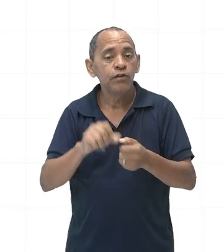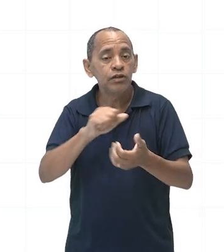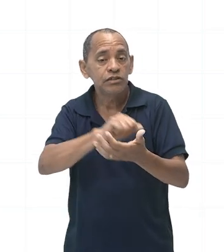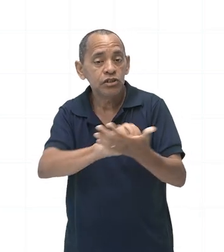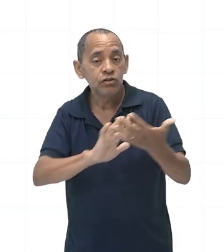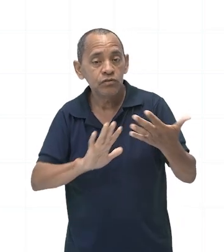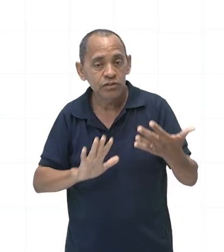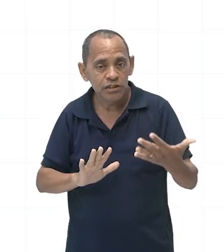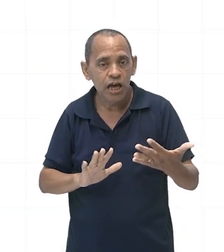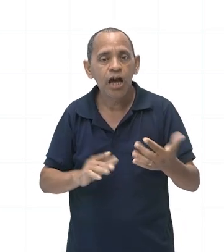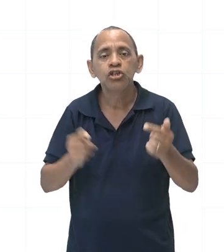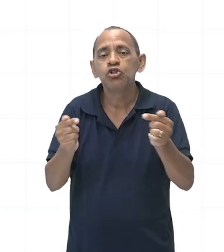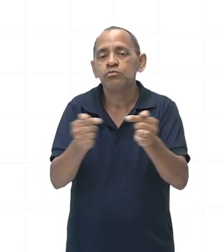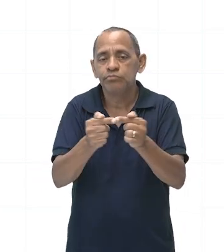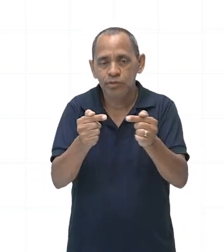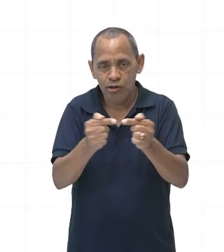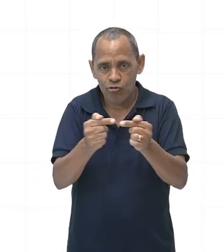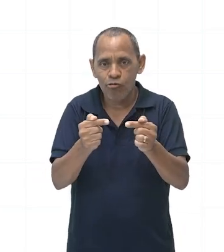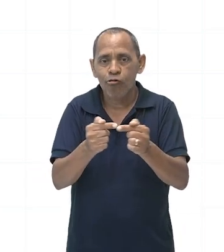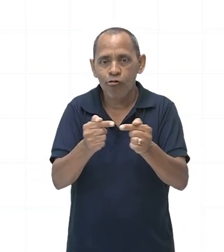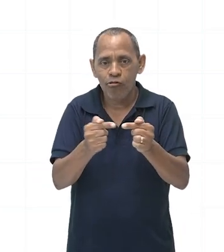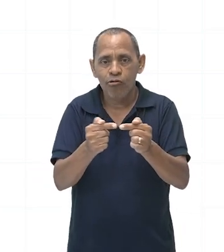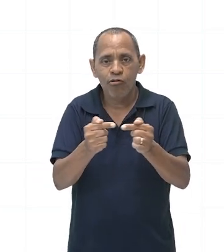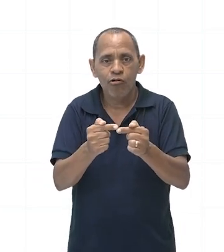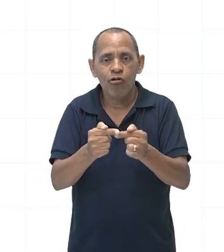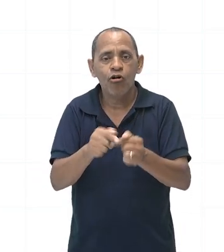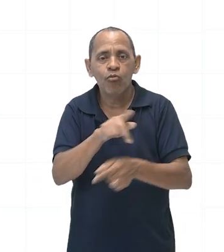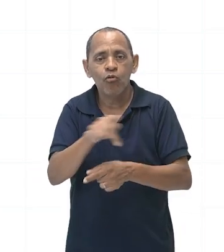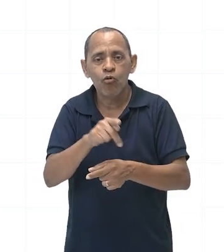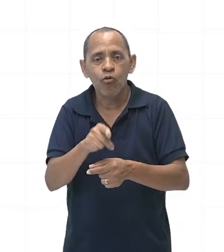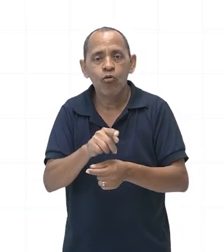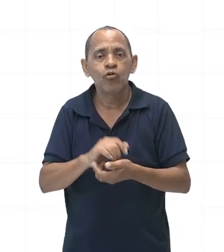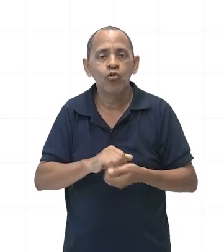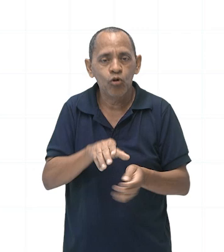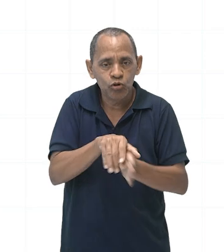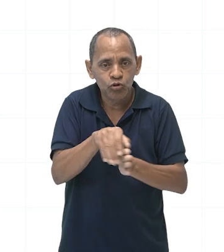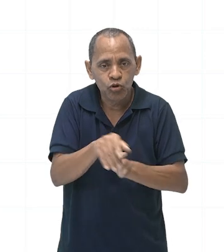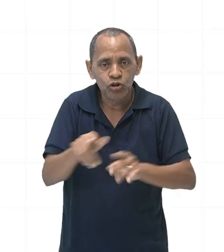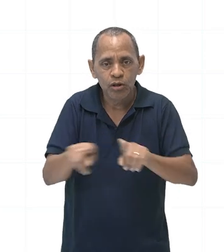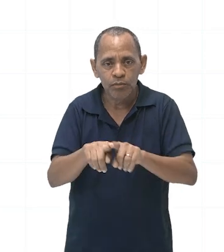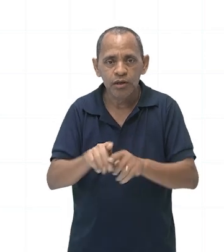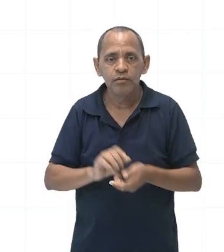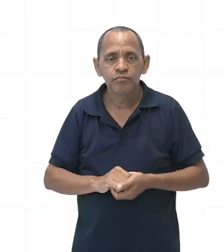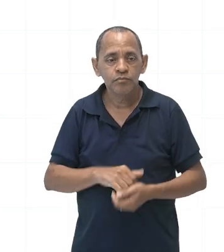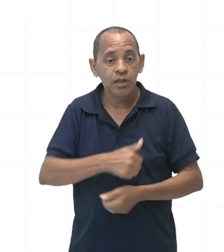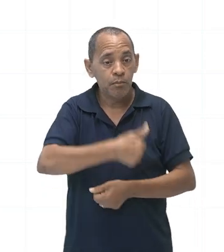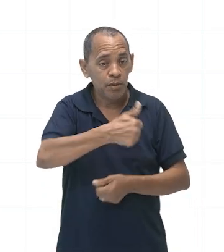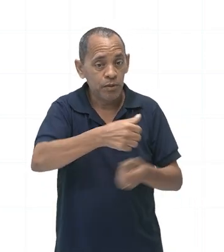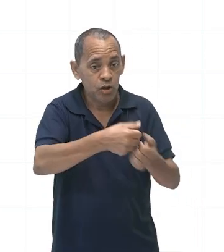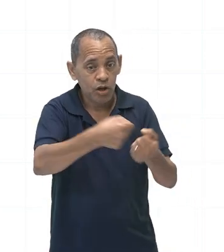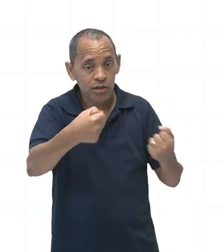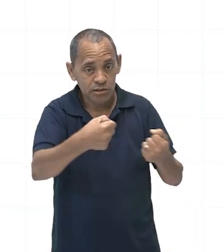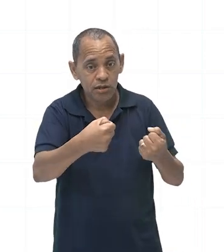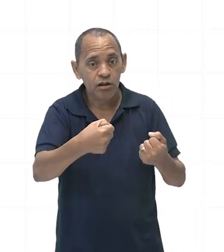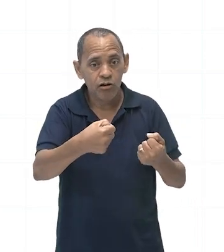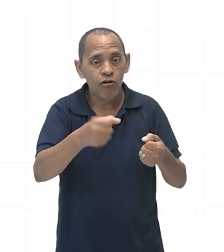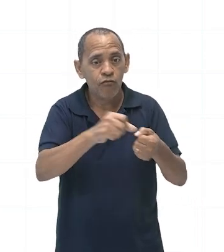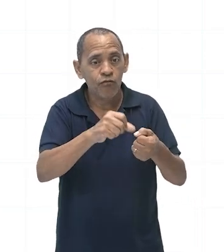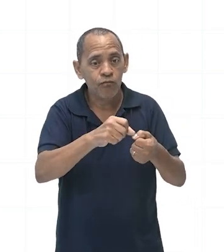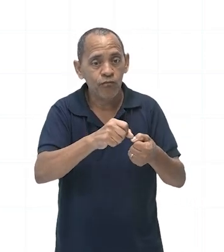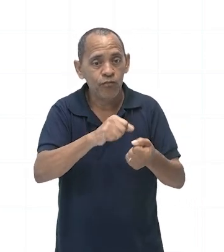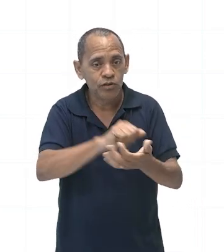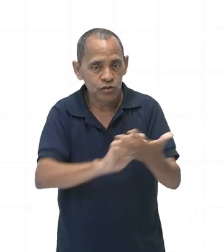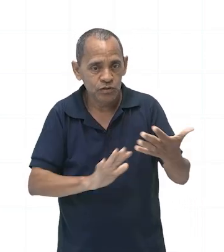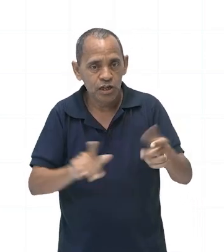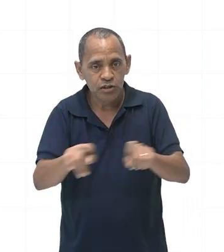o professor determinou. Então, eu tenho a minha primeira oração, fiz os exercícios, sentido completo, e nós temos um complemento a ela, conforme